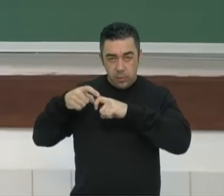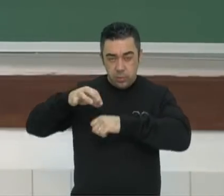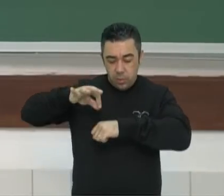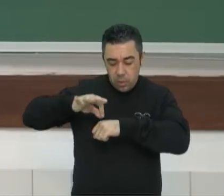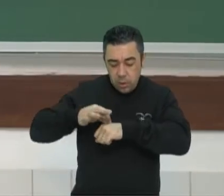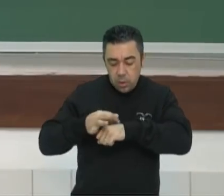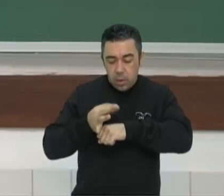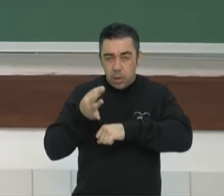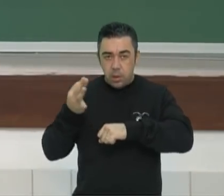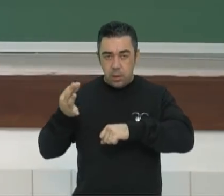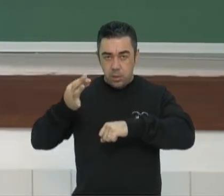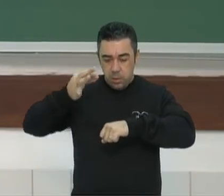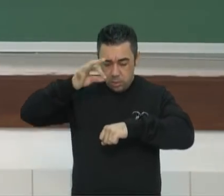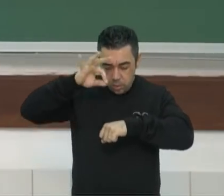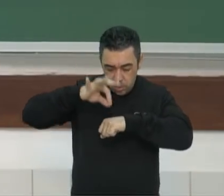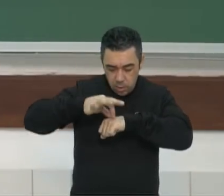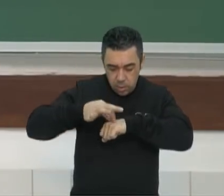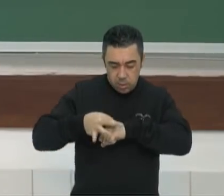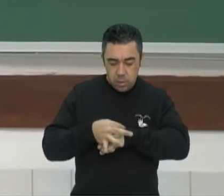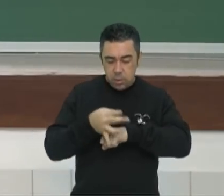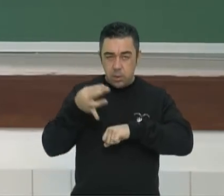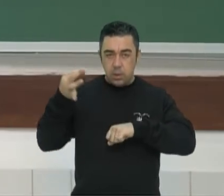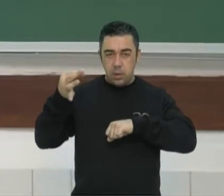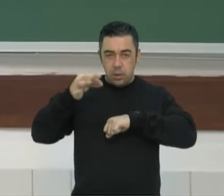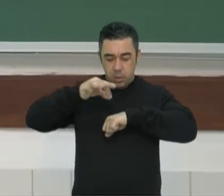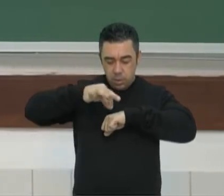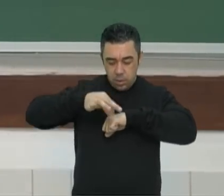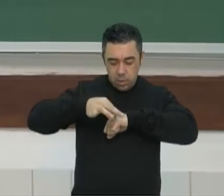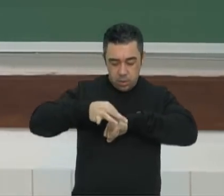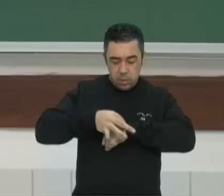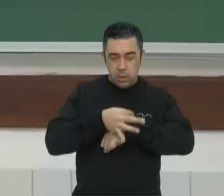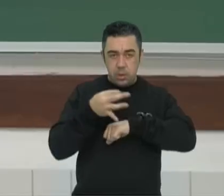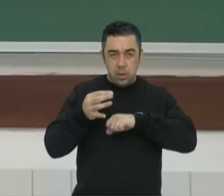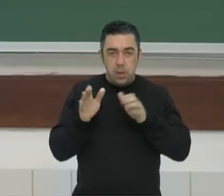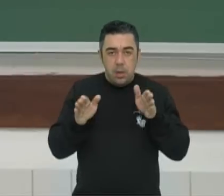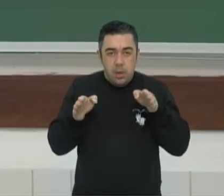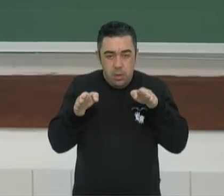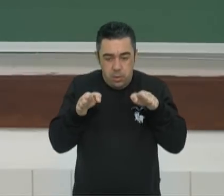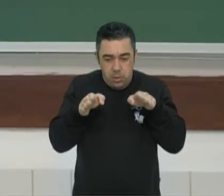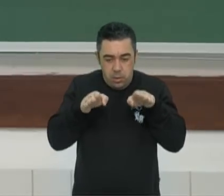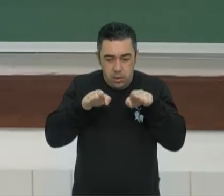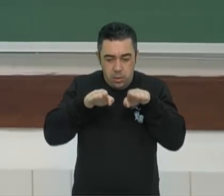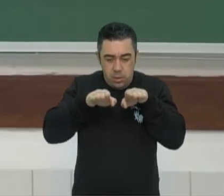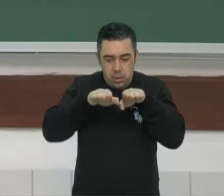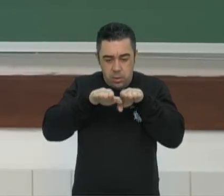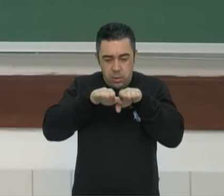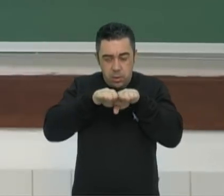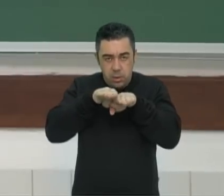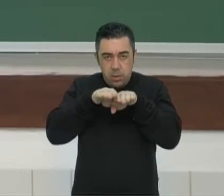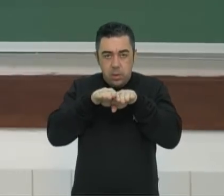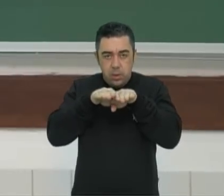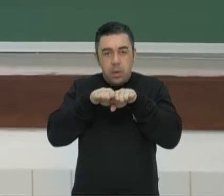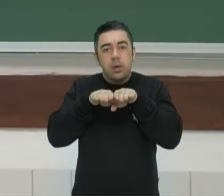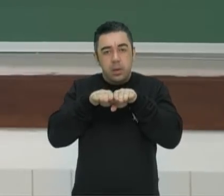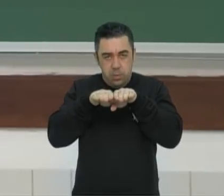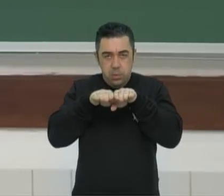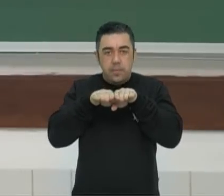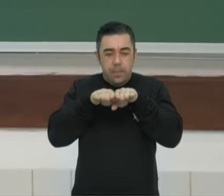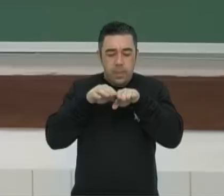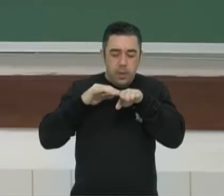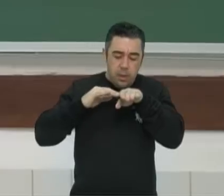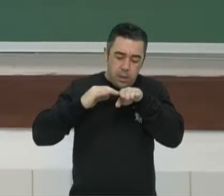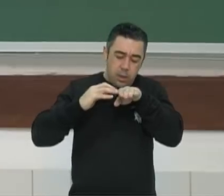proceder ao ponto, né? E o ponto vai aproximar as duas áreas cortadas ali, vai reaproximá-las para que daí